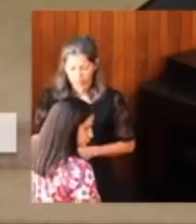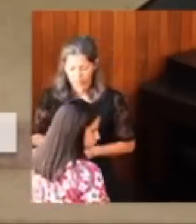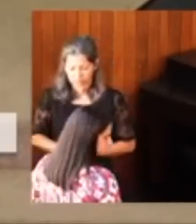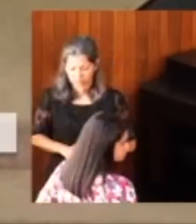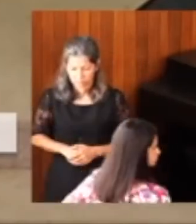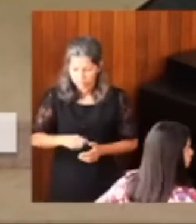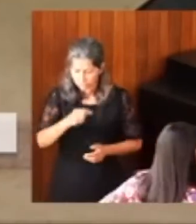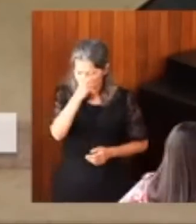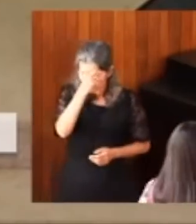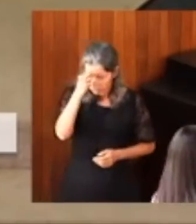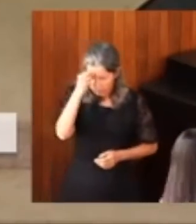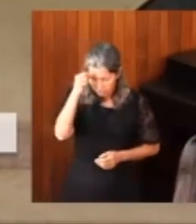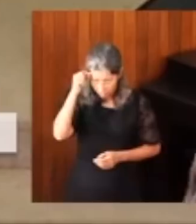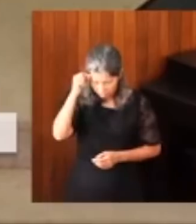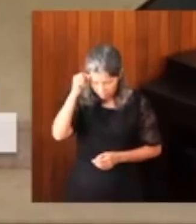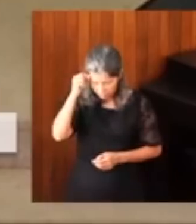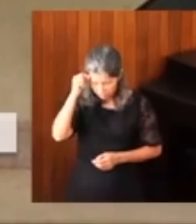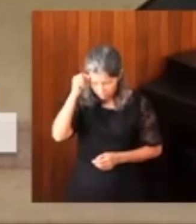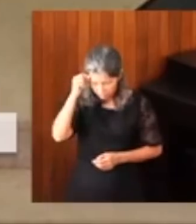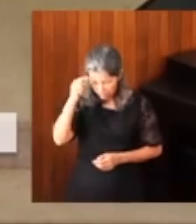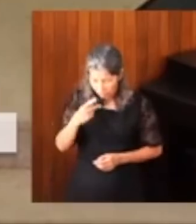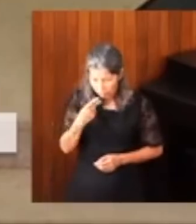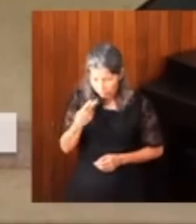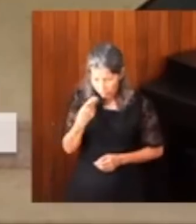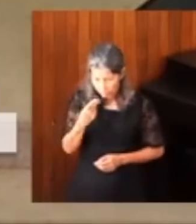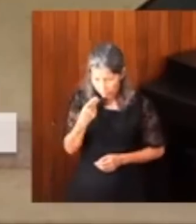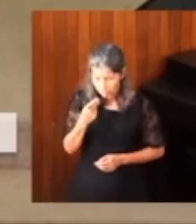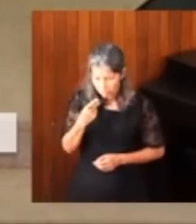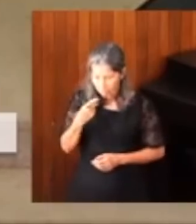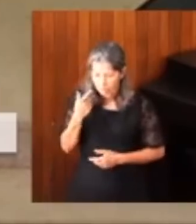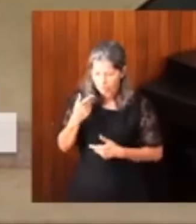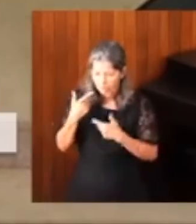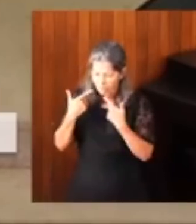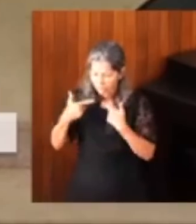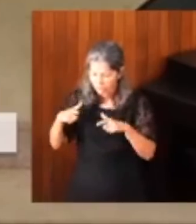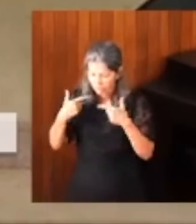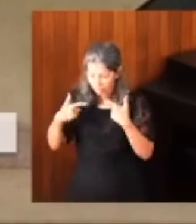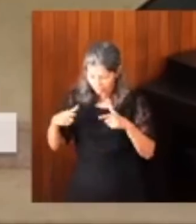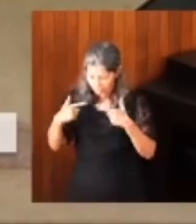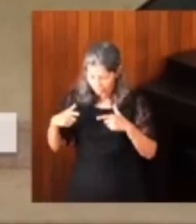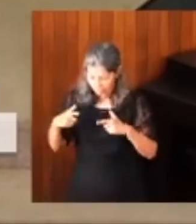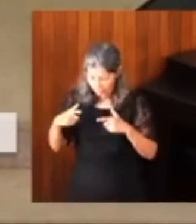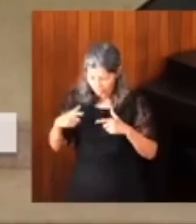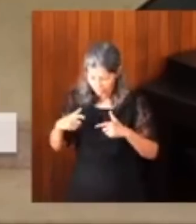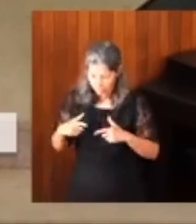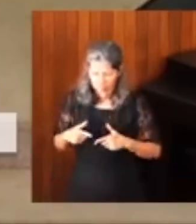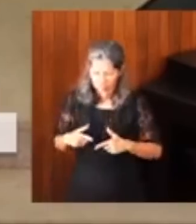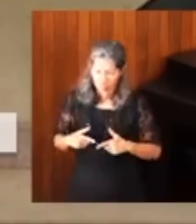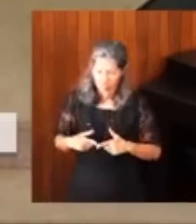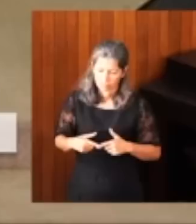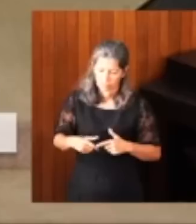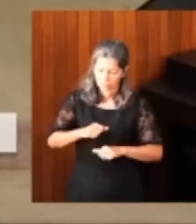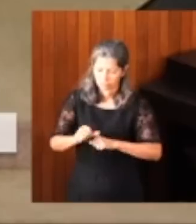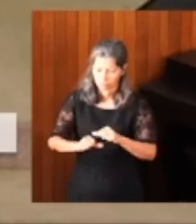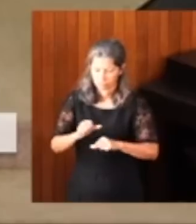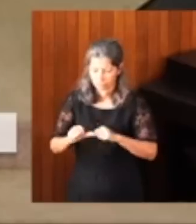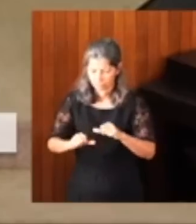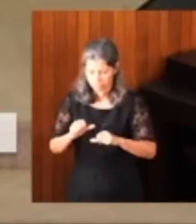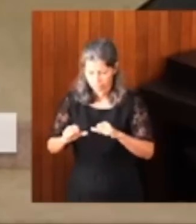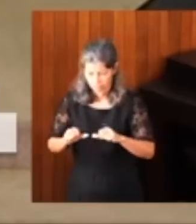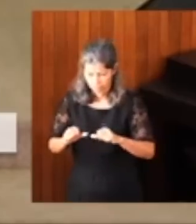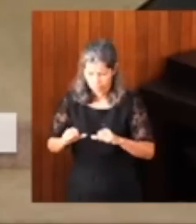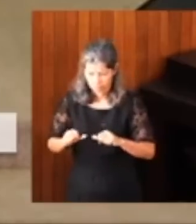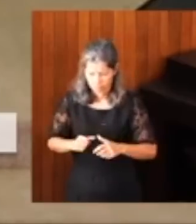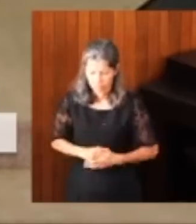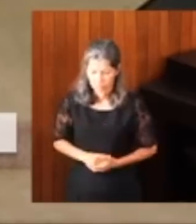línguas. E eu estou com dó de novo da nossa tradutora, porque eu não paro de falar. Força, irmã. Força,